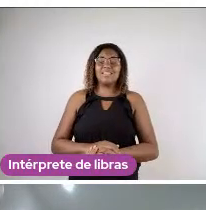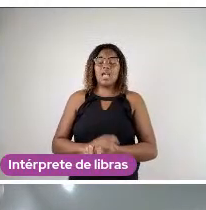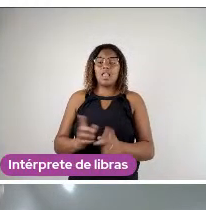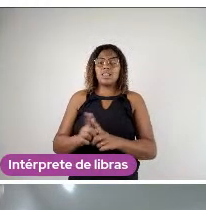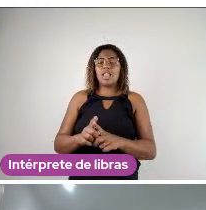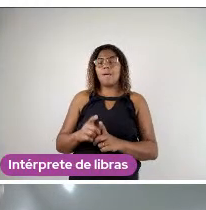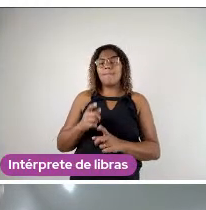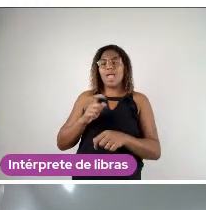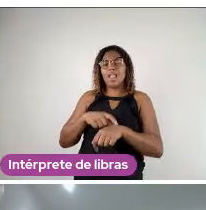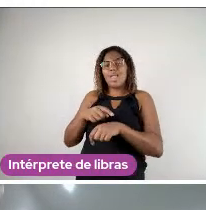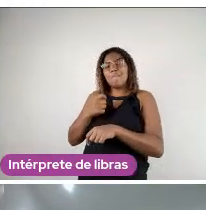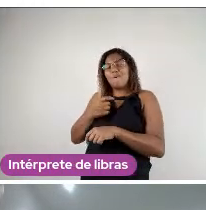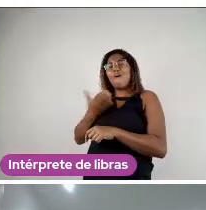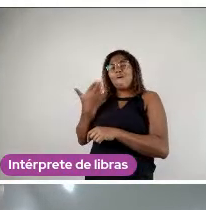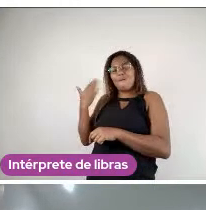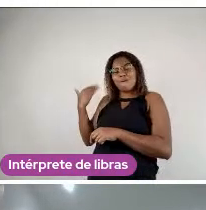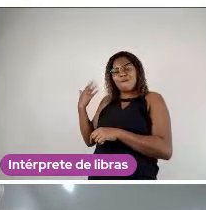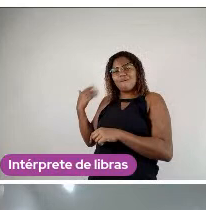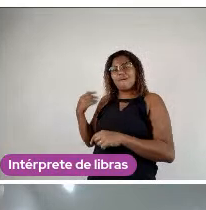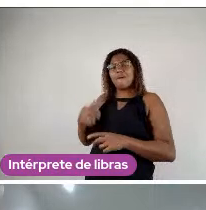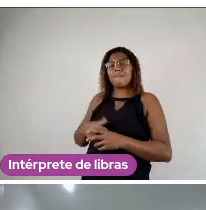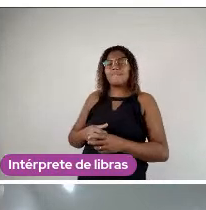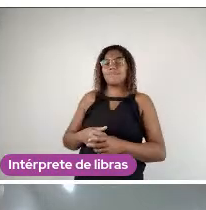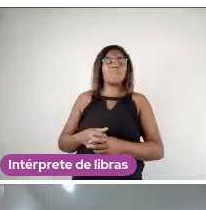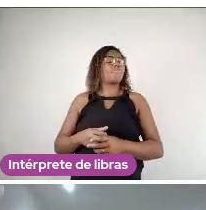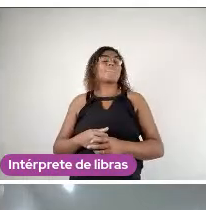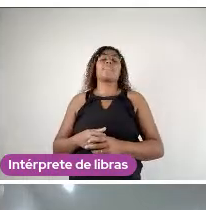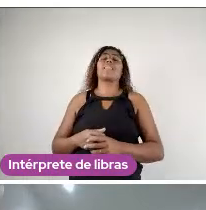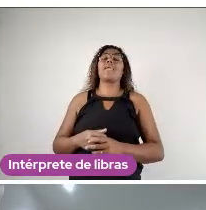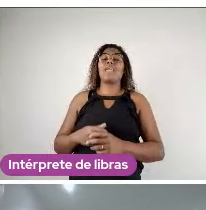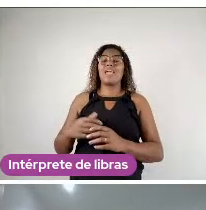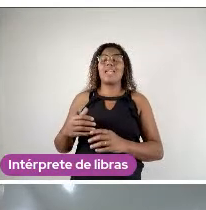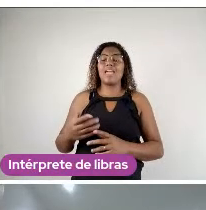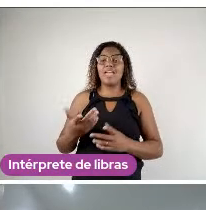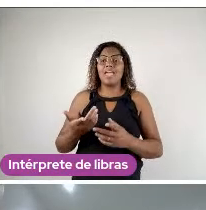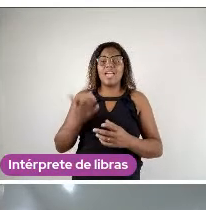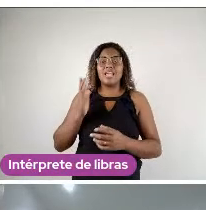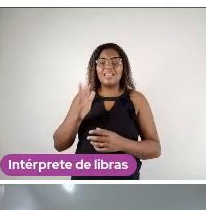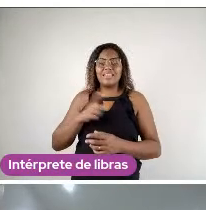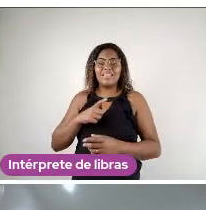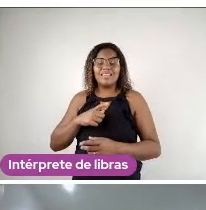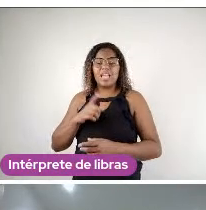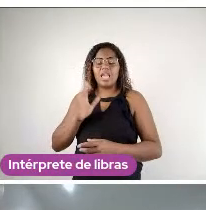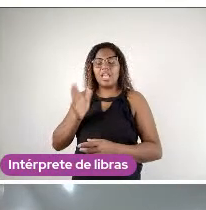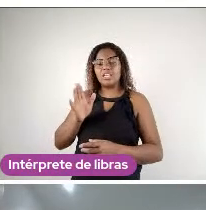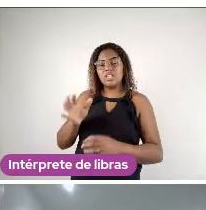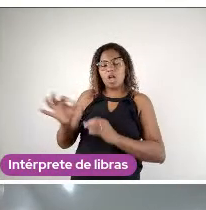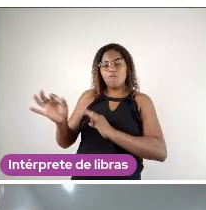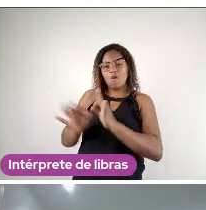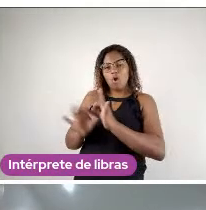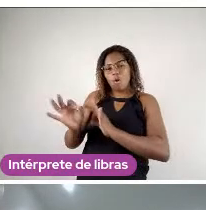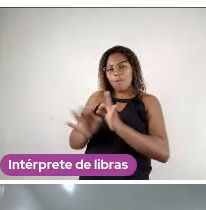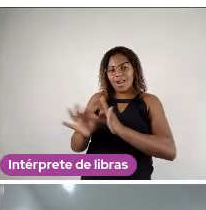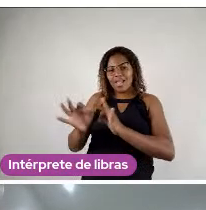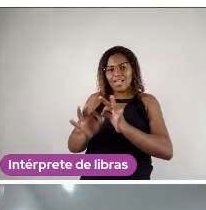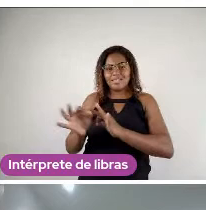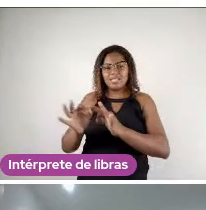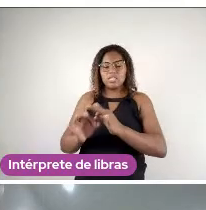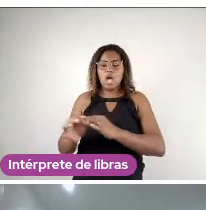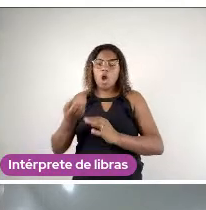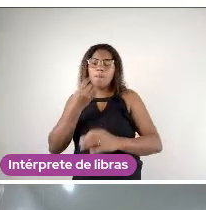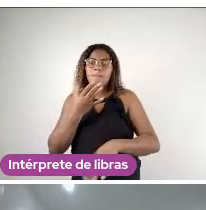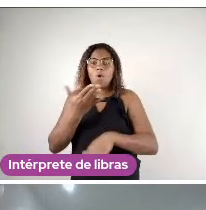recentemente agora, está sendo finalizado a formulação do Programa de Boas Práticas de Avistamento